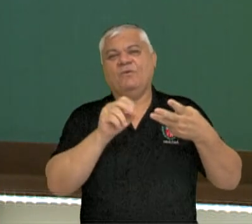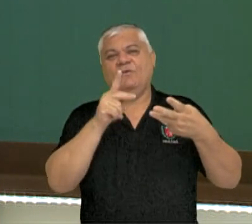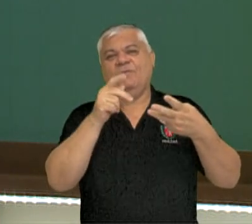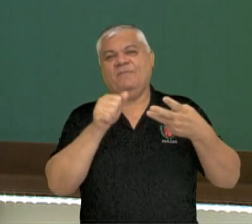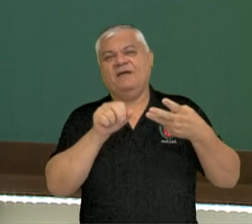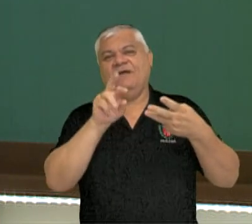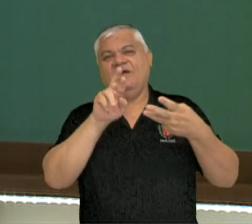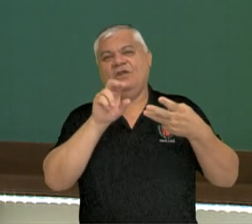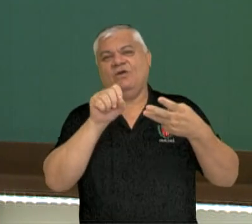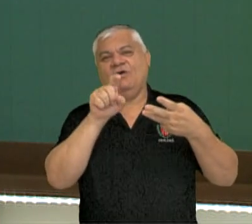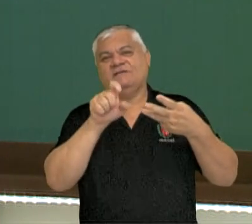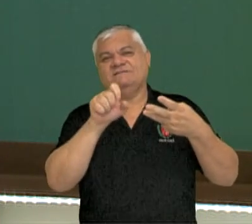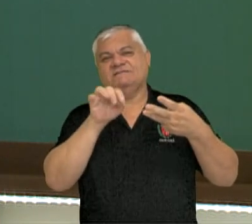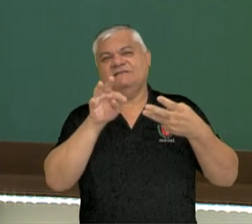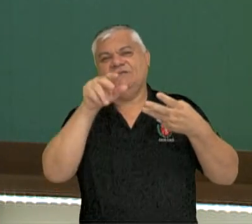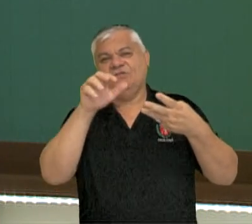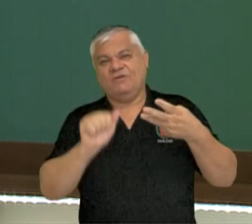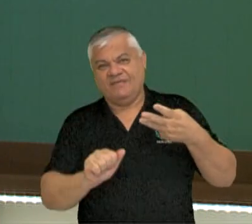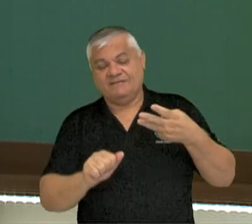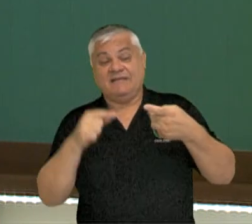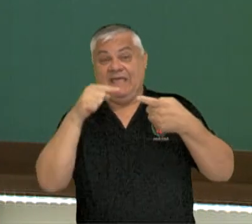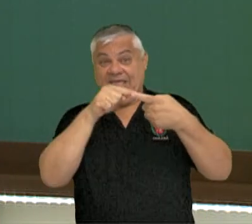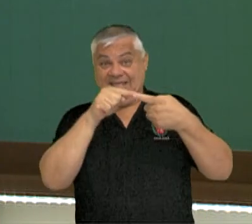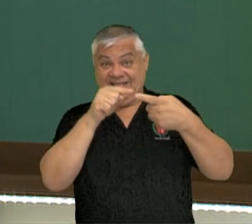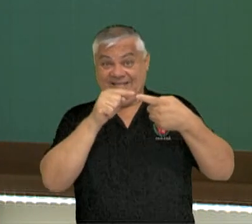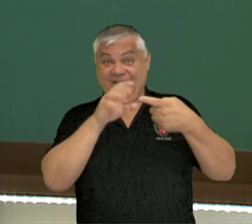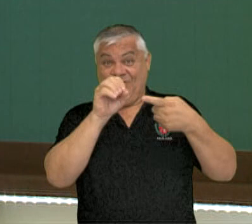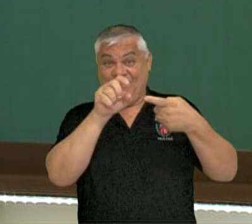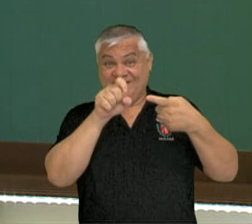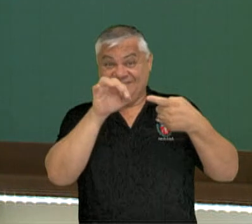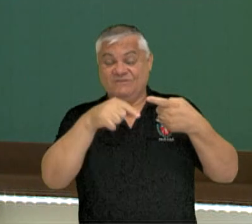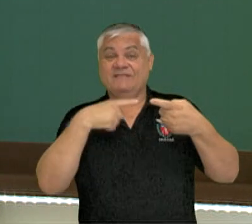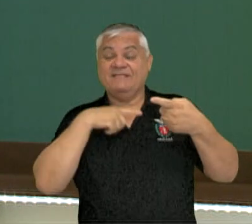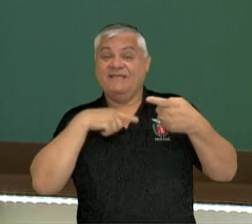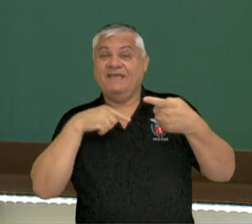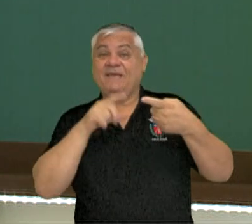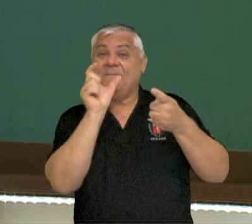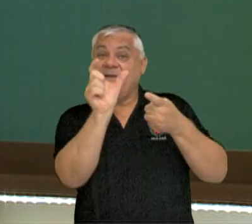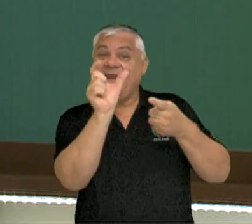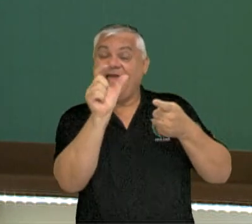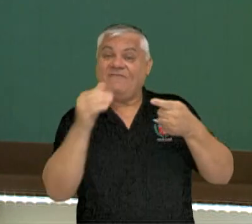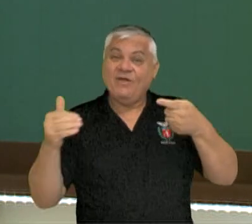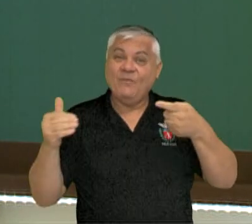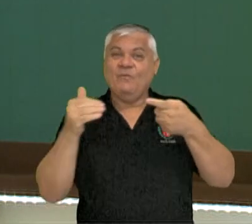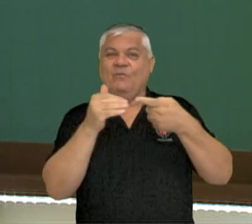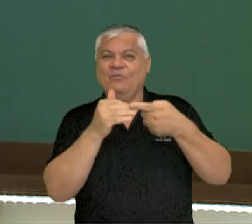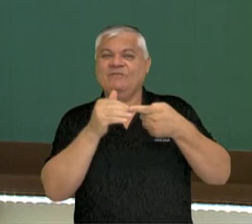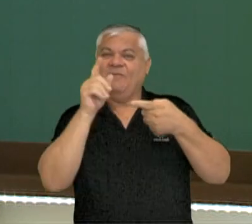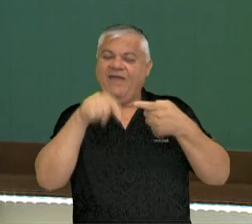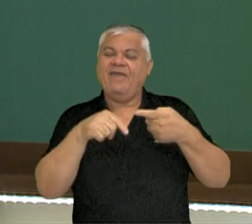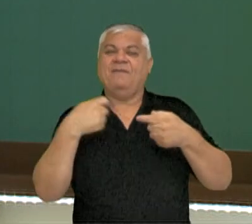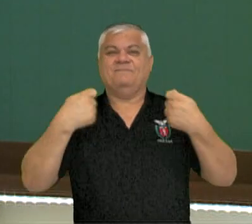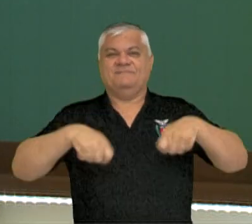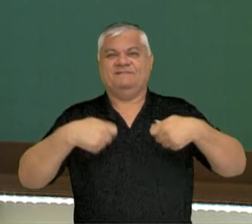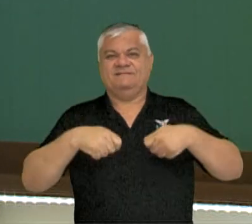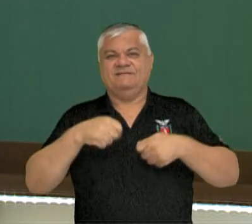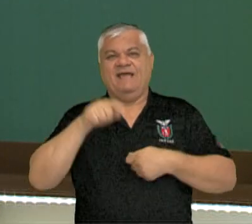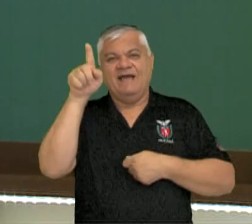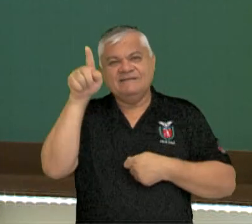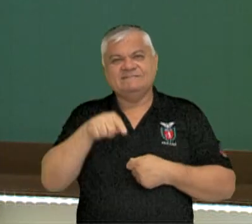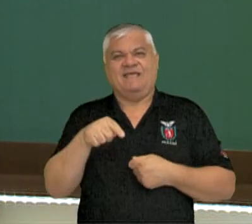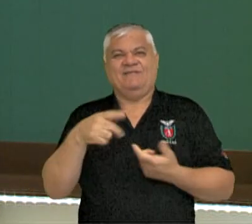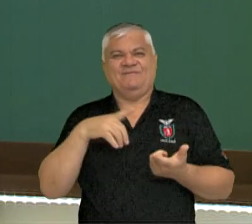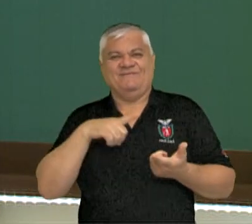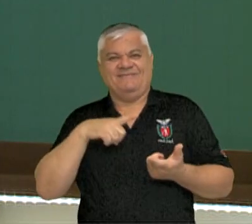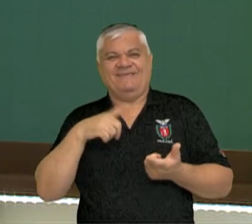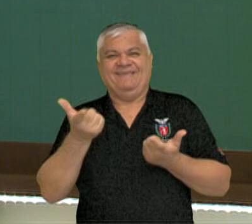nós percebemos ali que as palavras oxítonas, por exemplo, têm certas terminações que são necessárias, né,